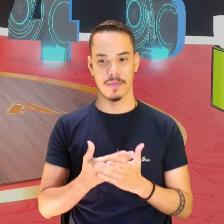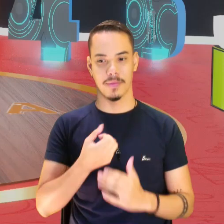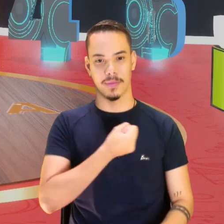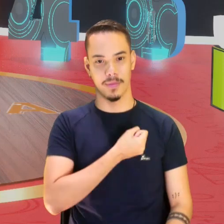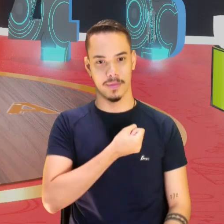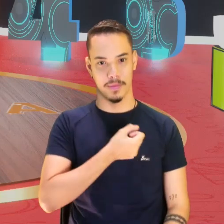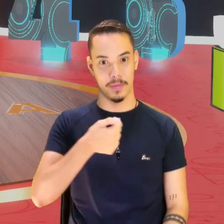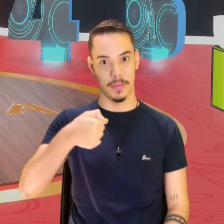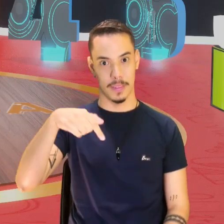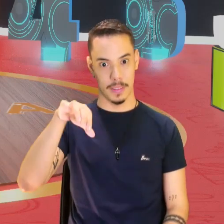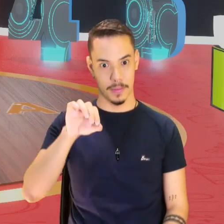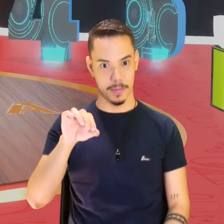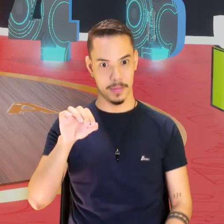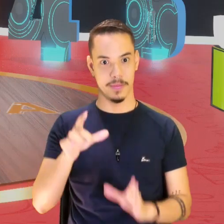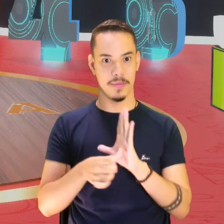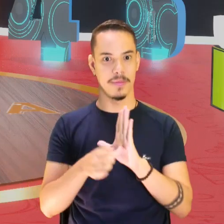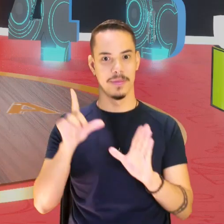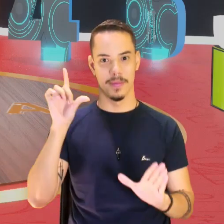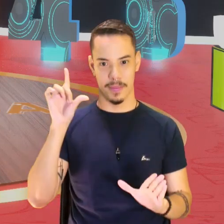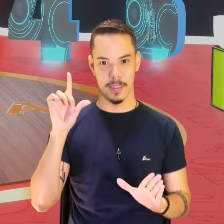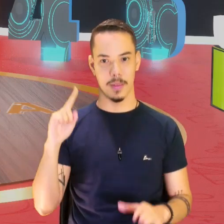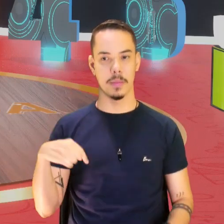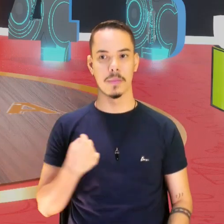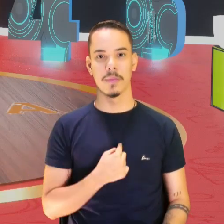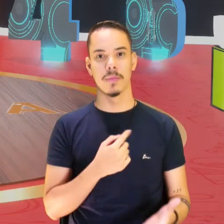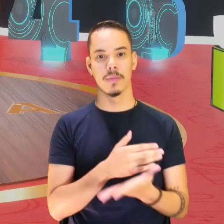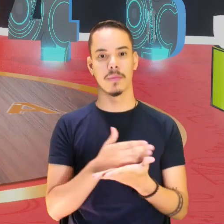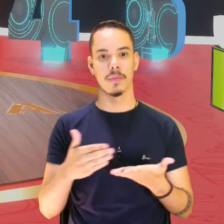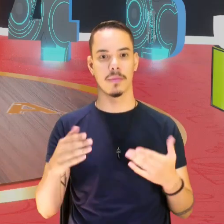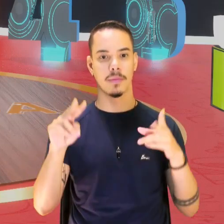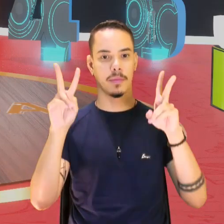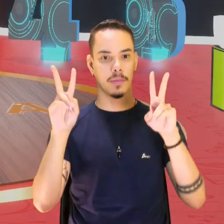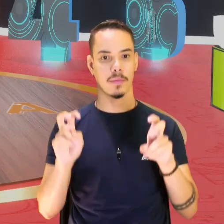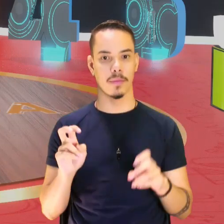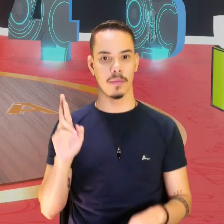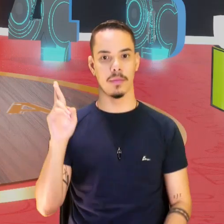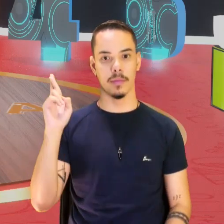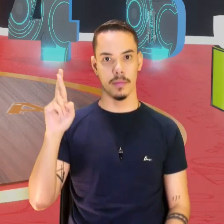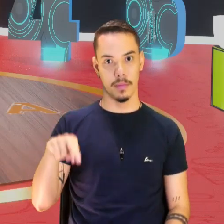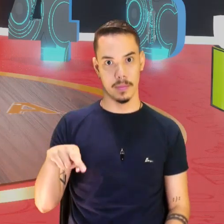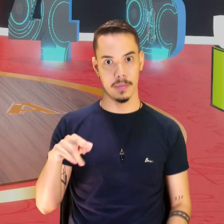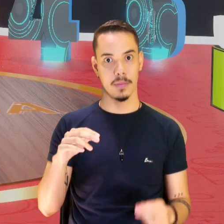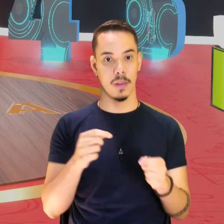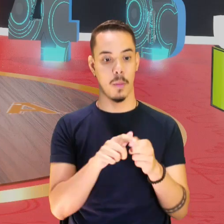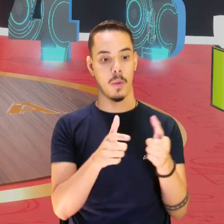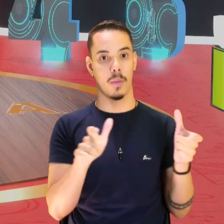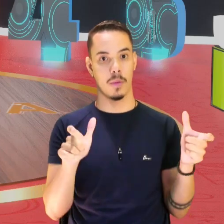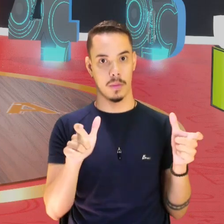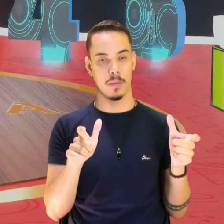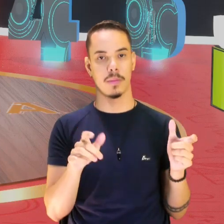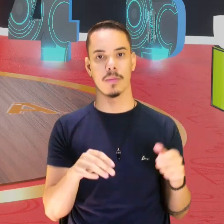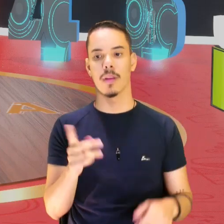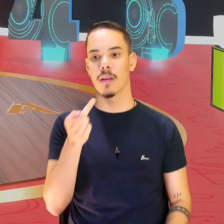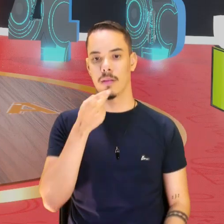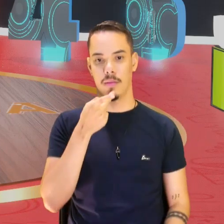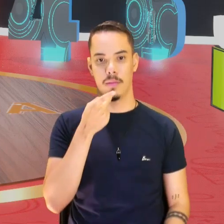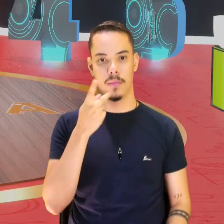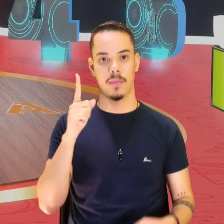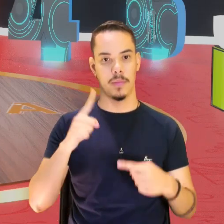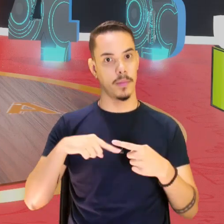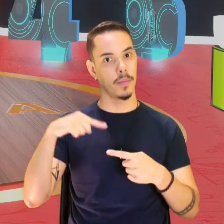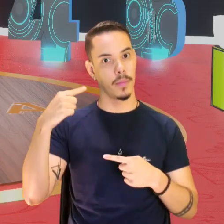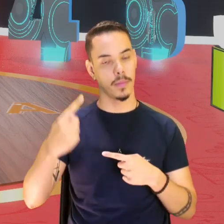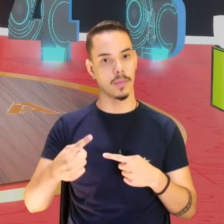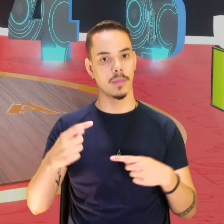aula anterior a gente começou um assunto chamado razão e proporção. Falamos que na sequência nós